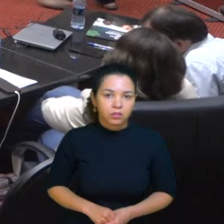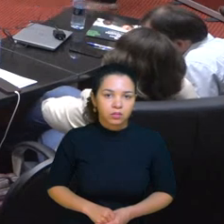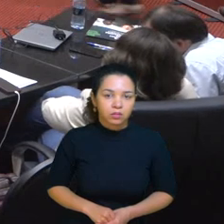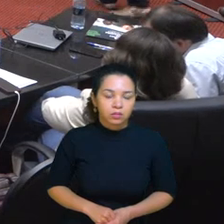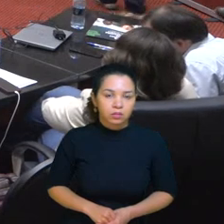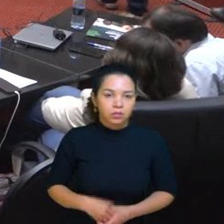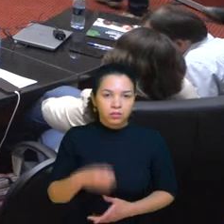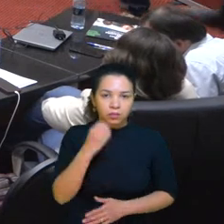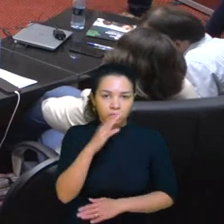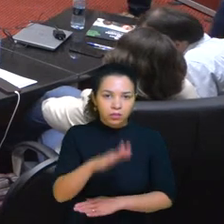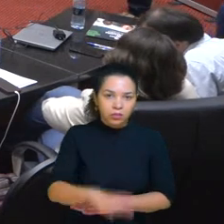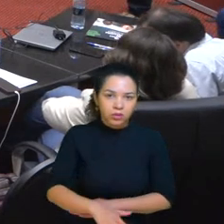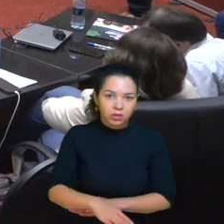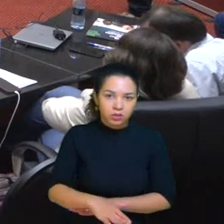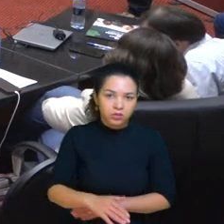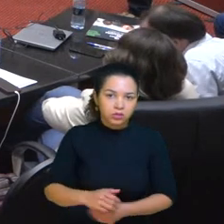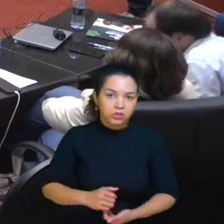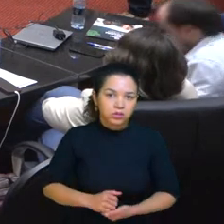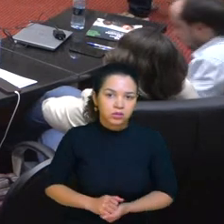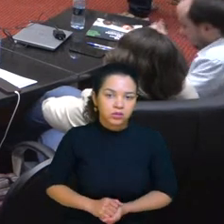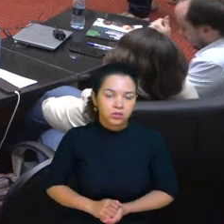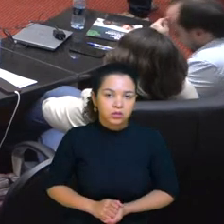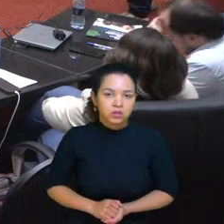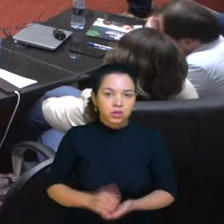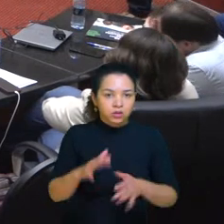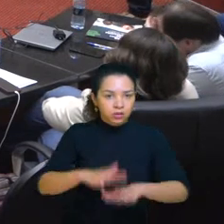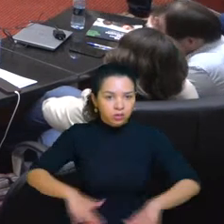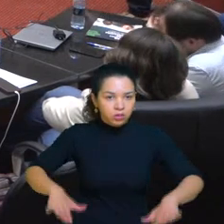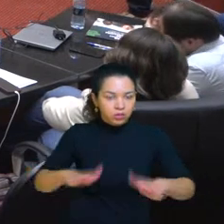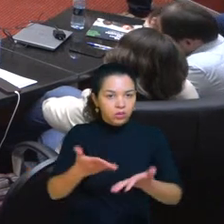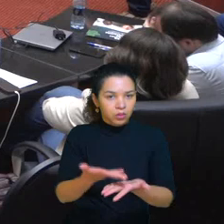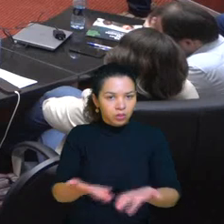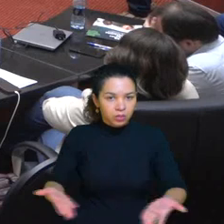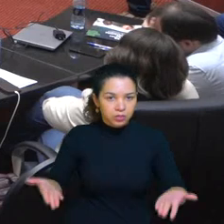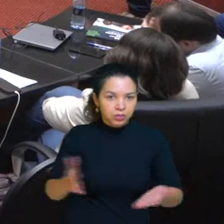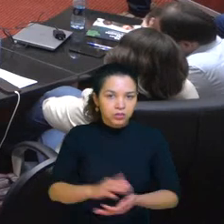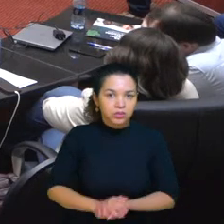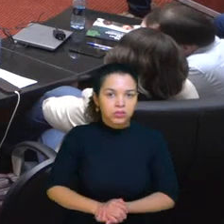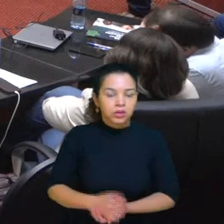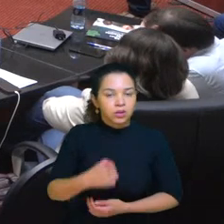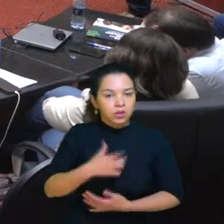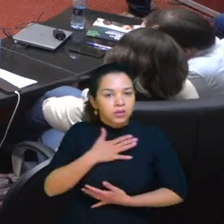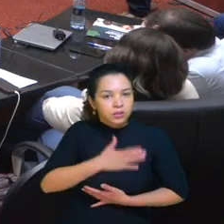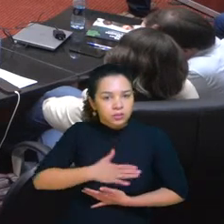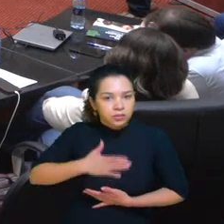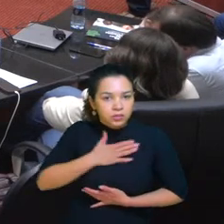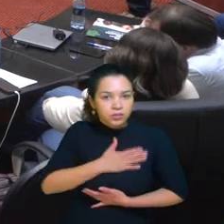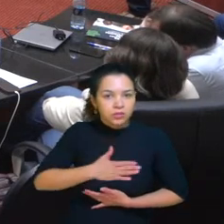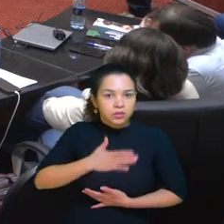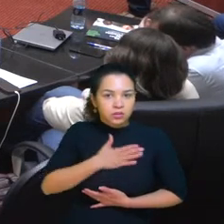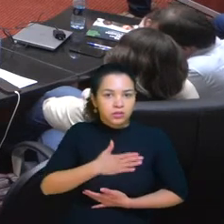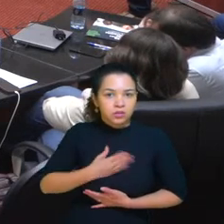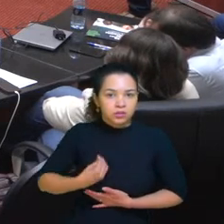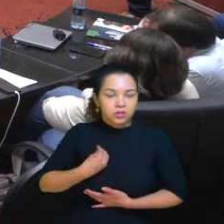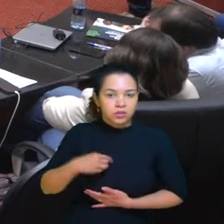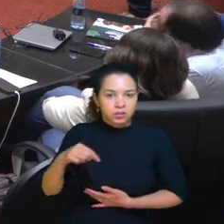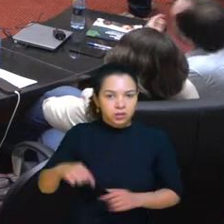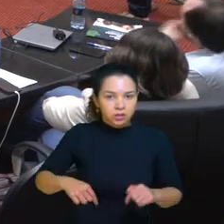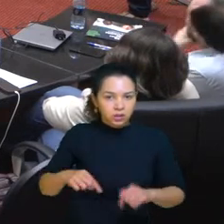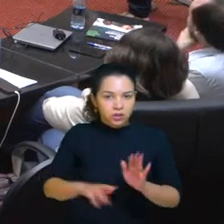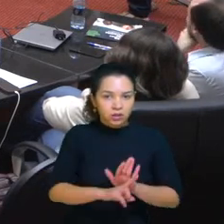Boa tarde todas todos é uma grande satisfação estar aqui